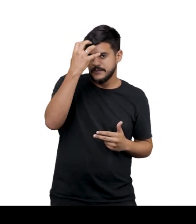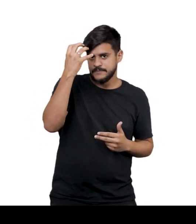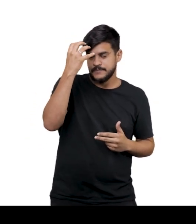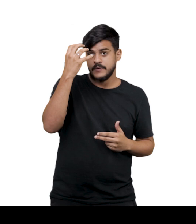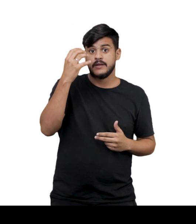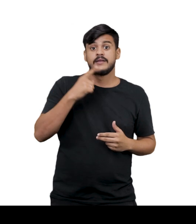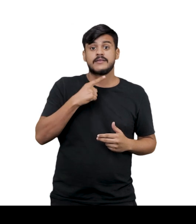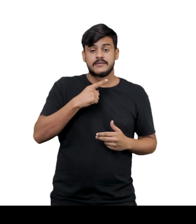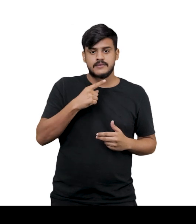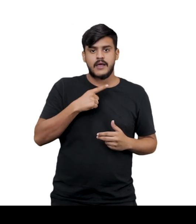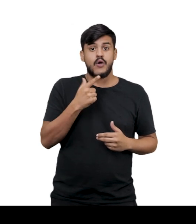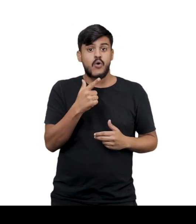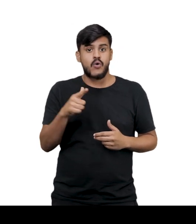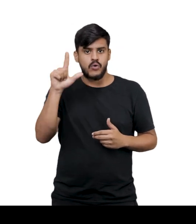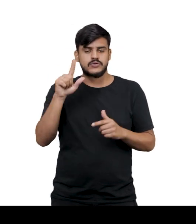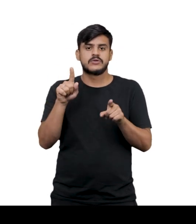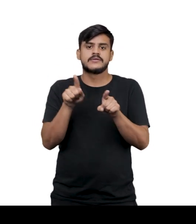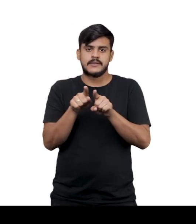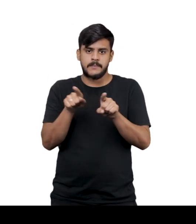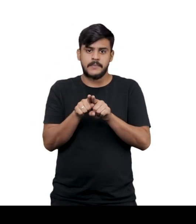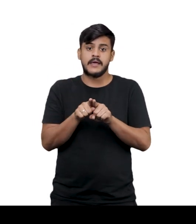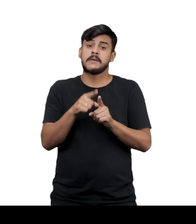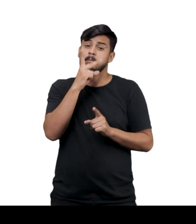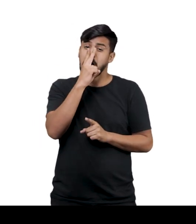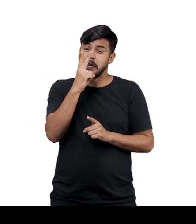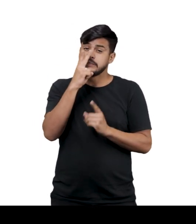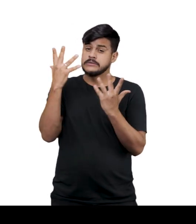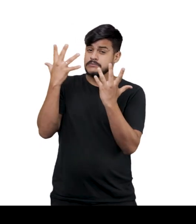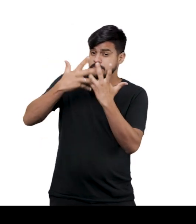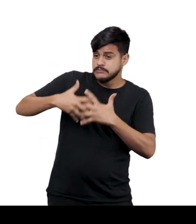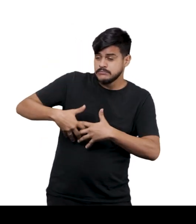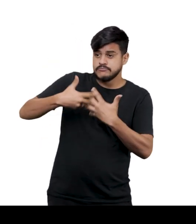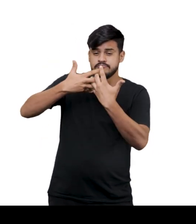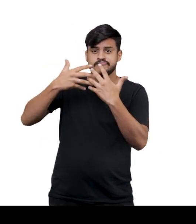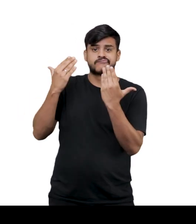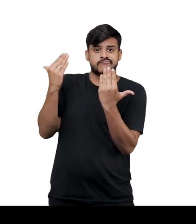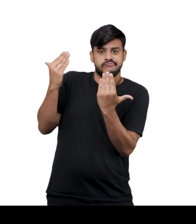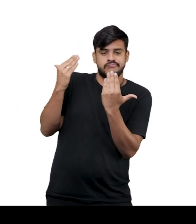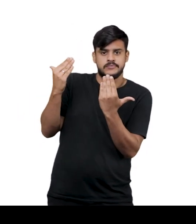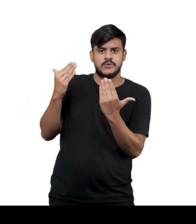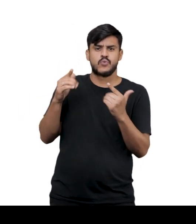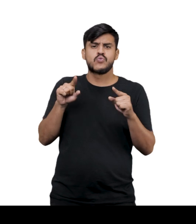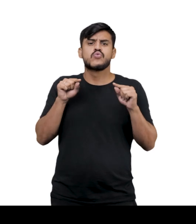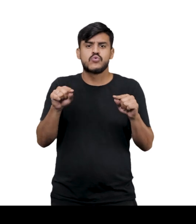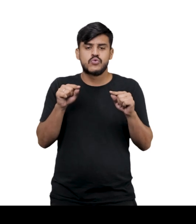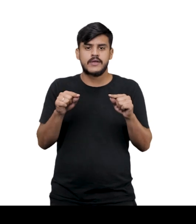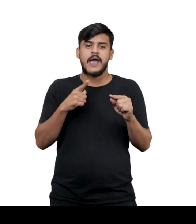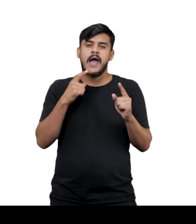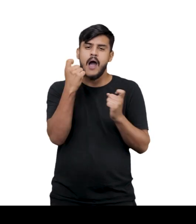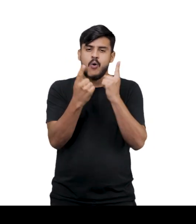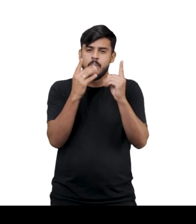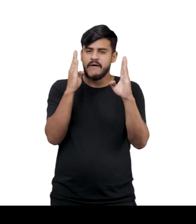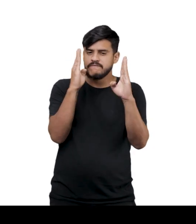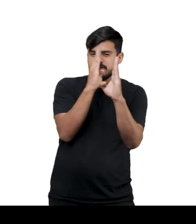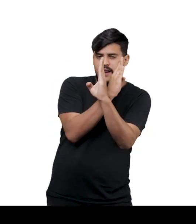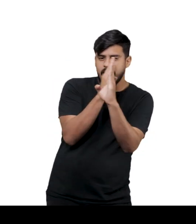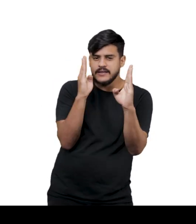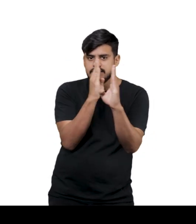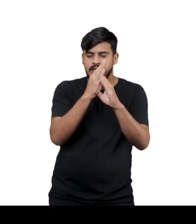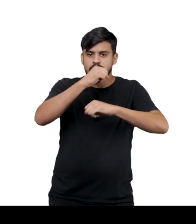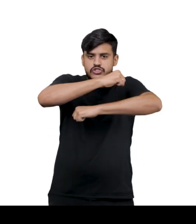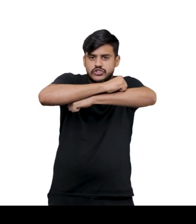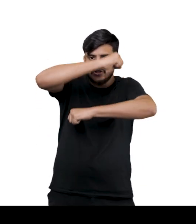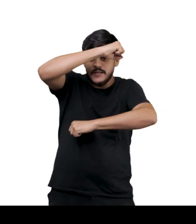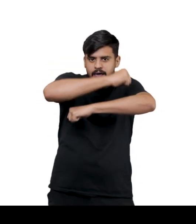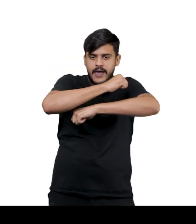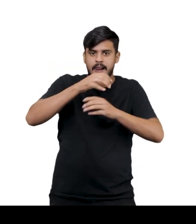místicos. Outro fator em sua obra que problematiza a suposta racionalidade da geometria é a presença de